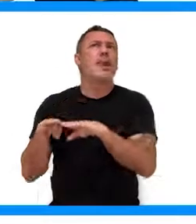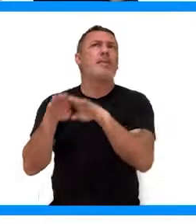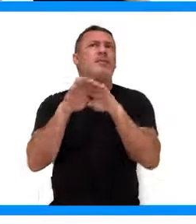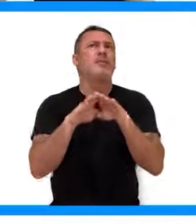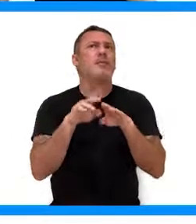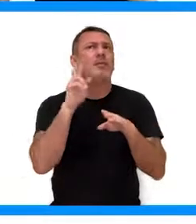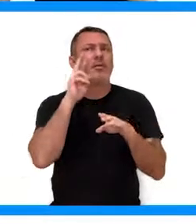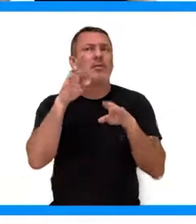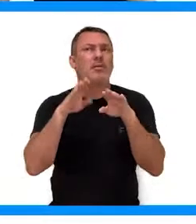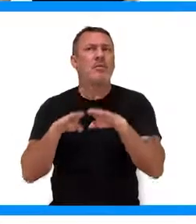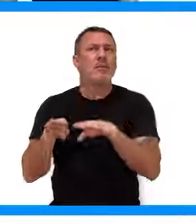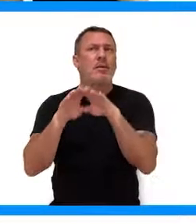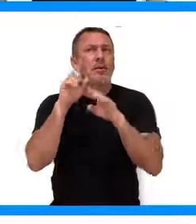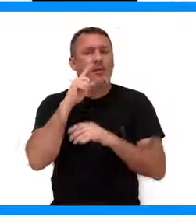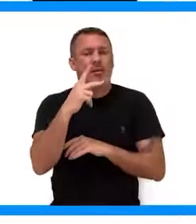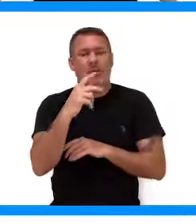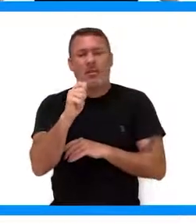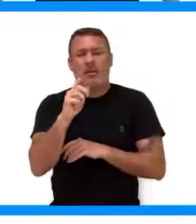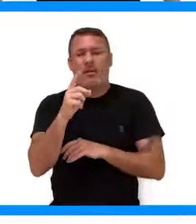isso. Padrão